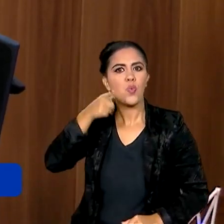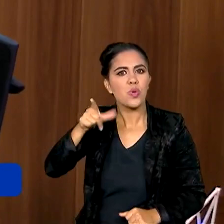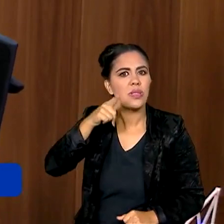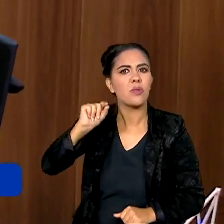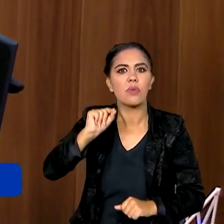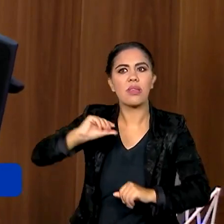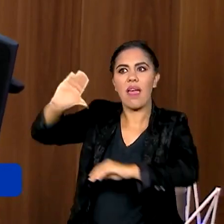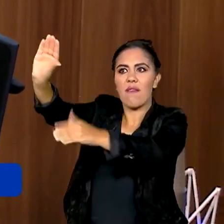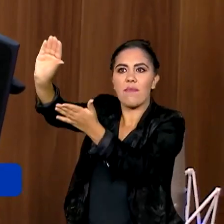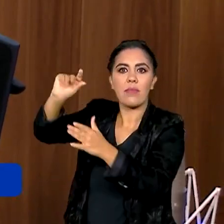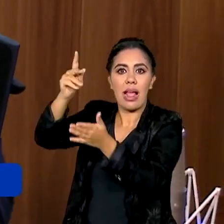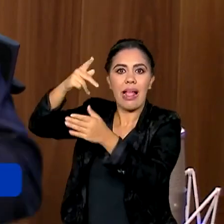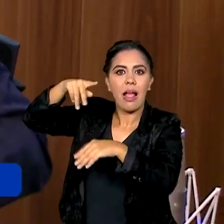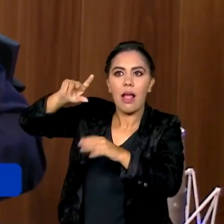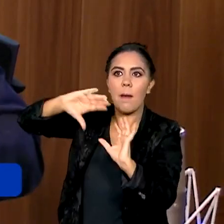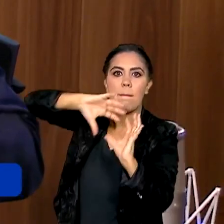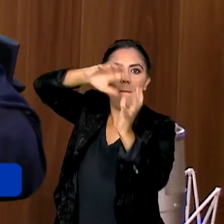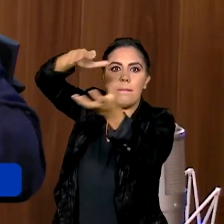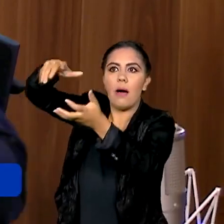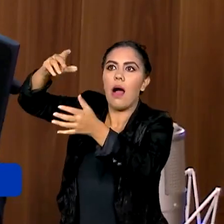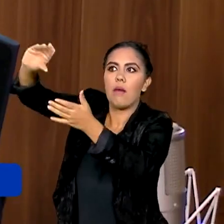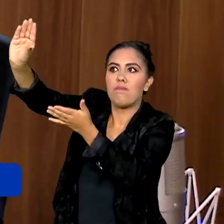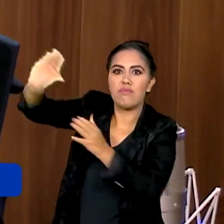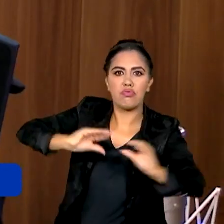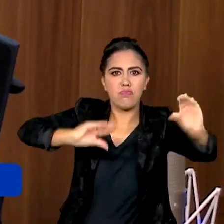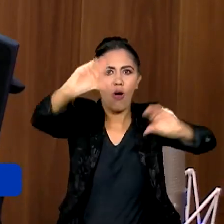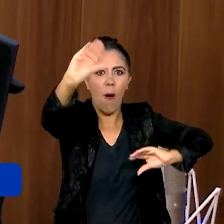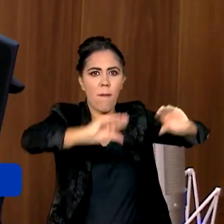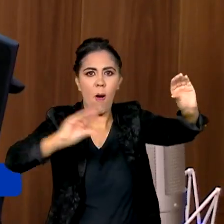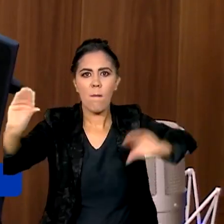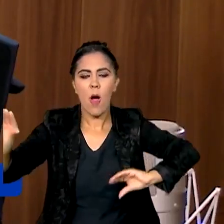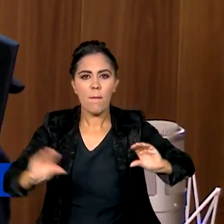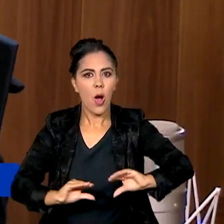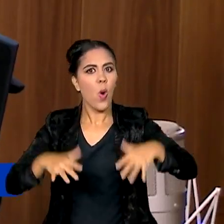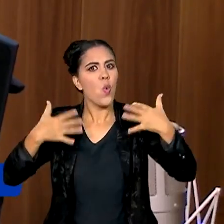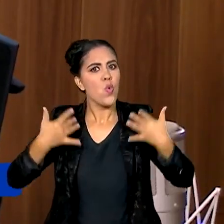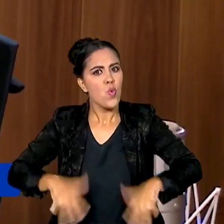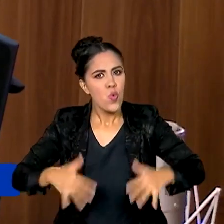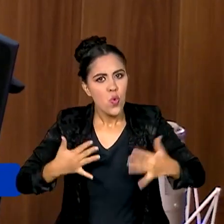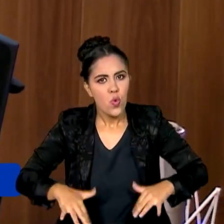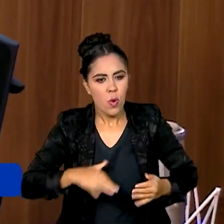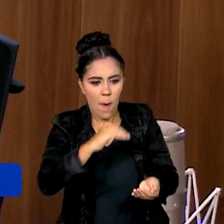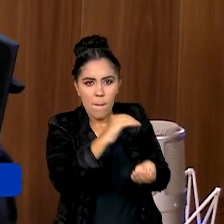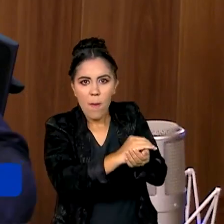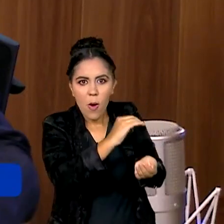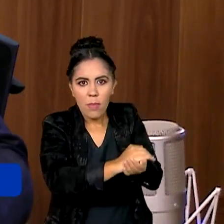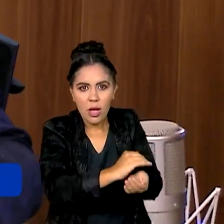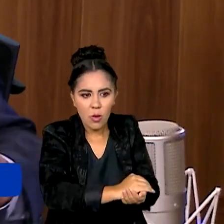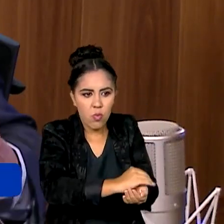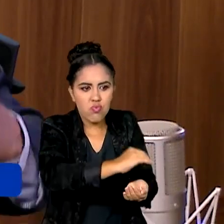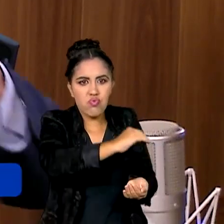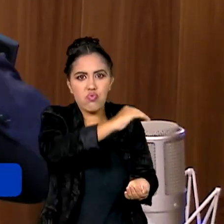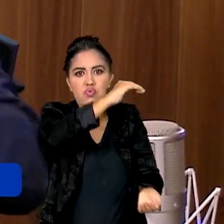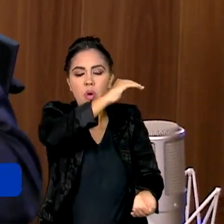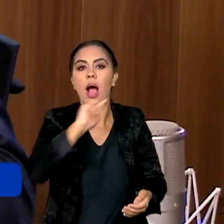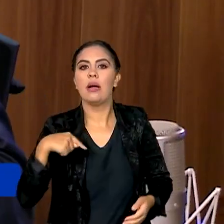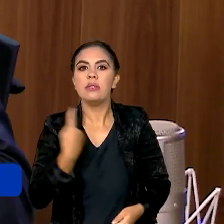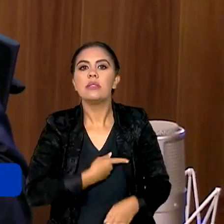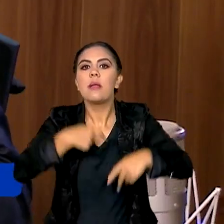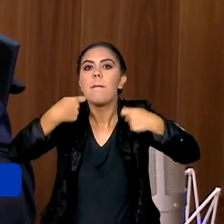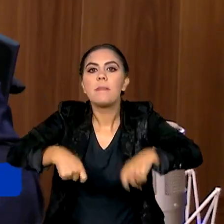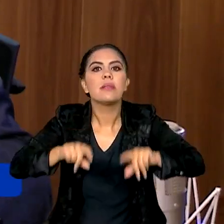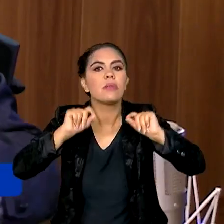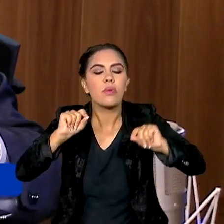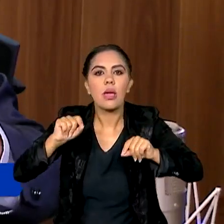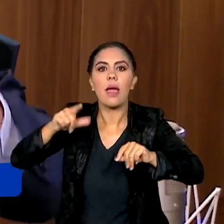investimentos internacionais. Nós não temos poupança suficiente para crescer sozinho. Nós precisamos de investimento de outros